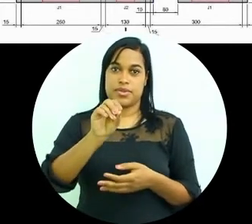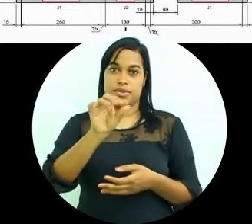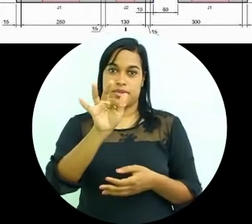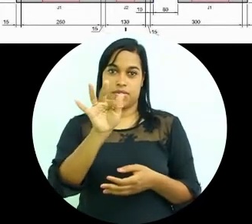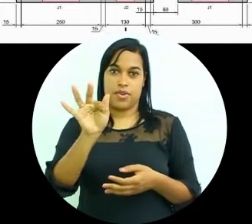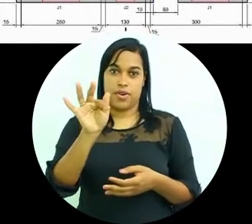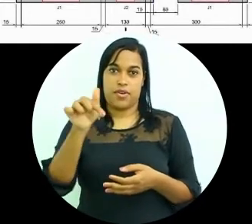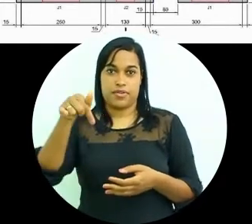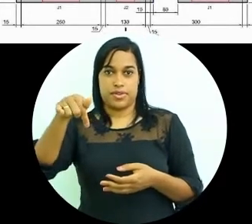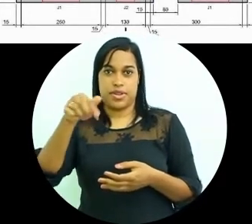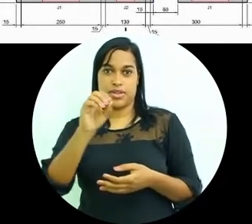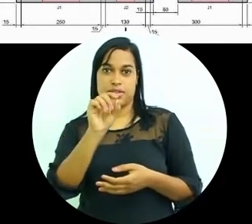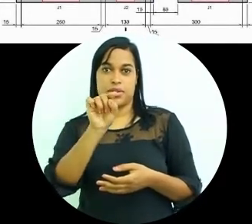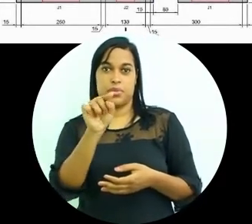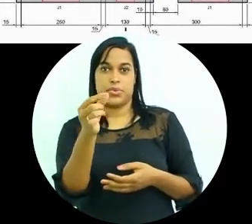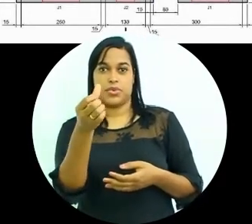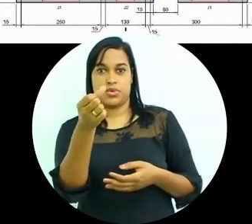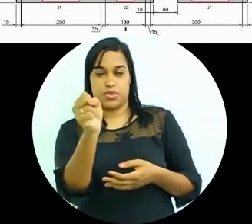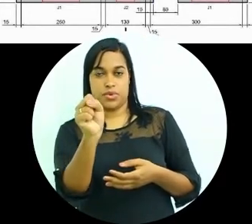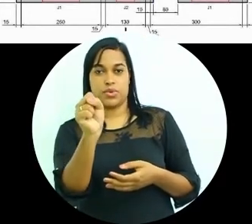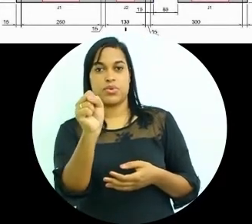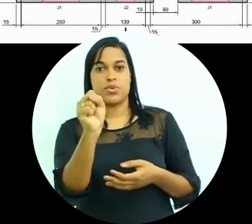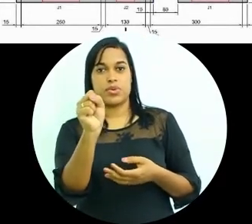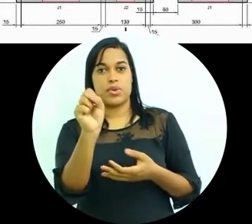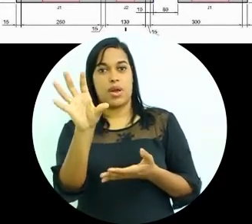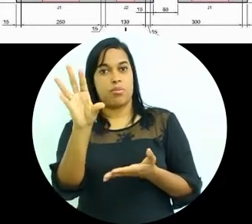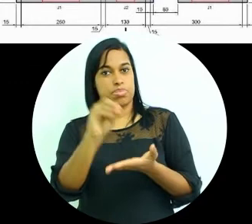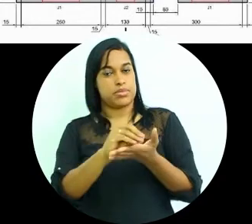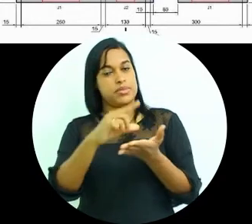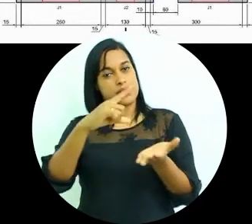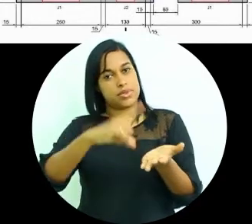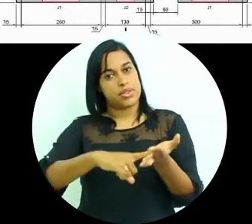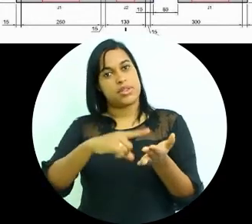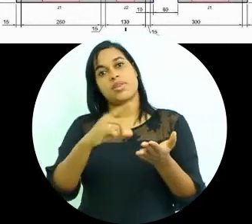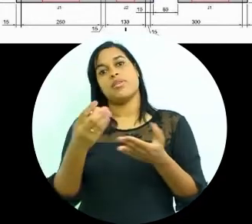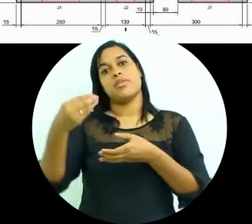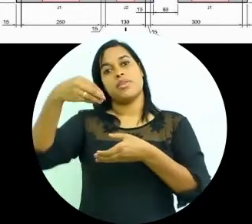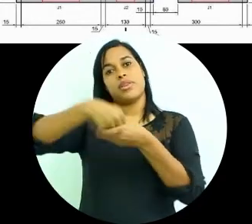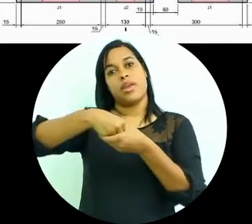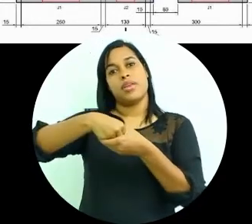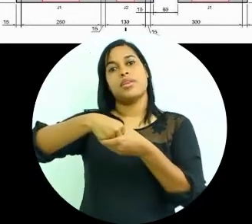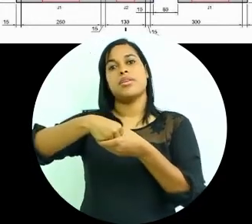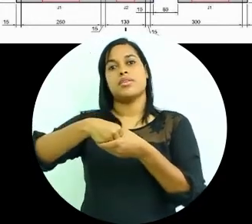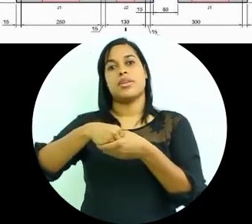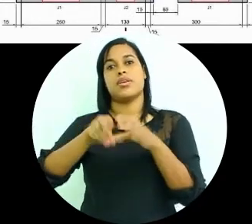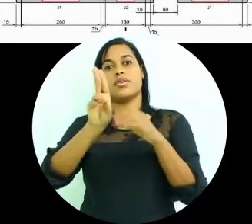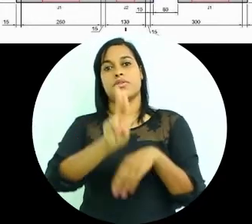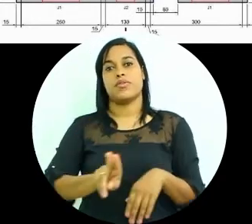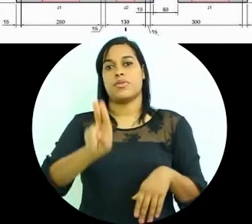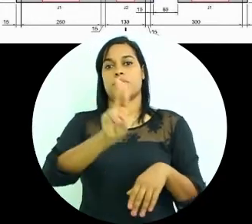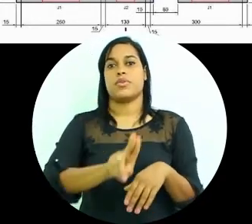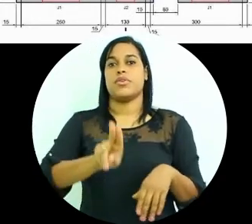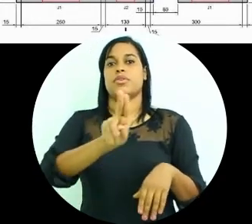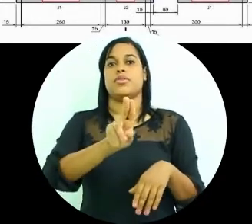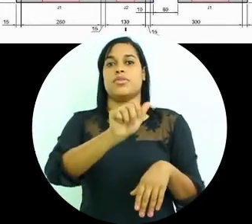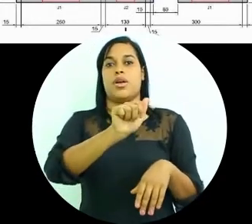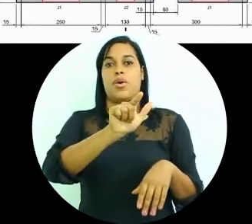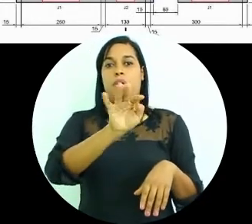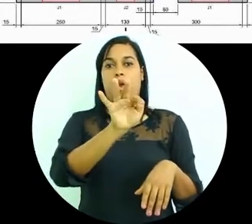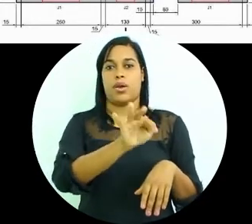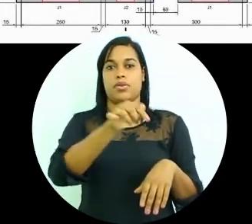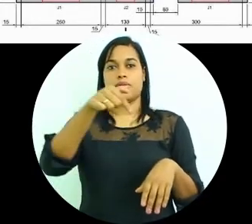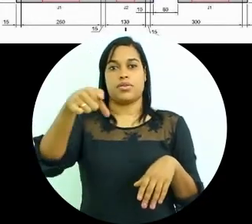utilizarei o Offset de 0,8. Eu clico na parede interna para baixo e vou utilizar o